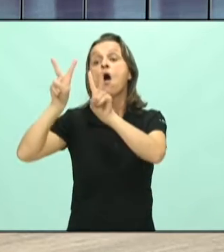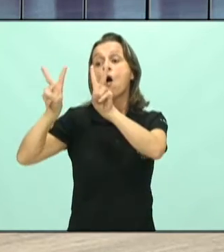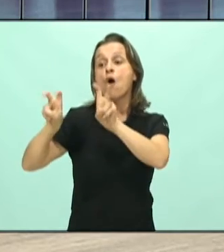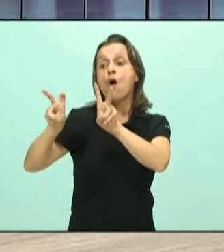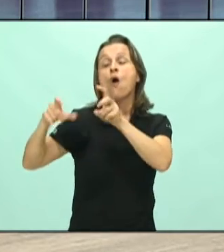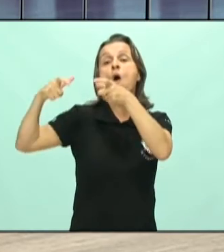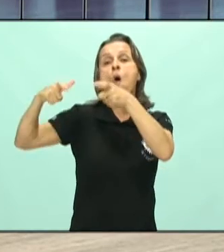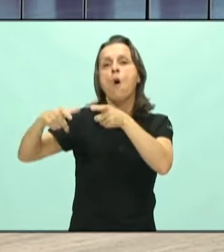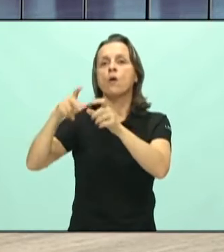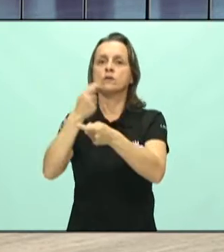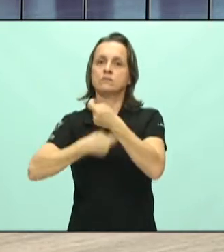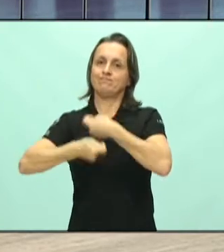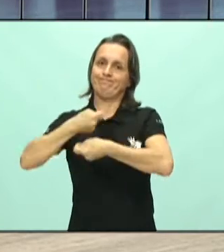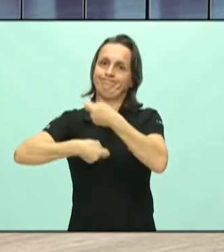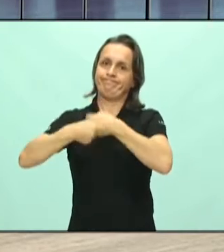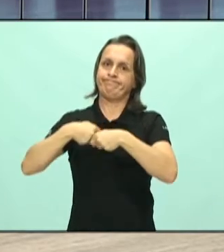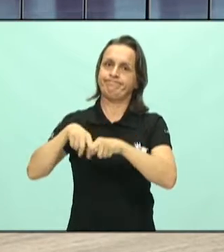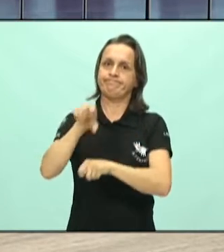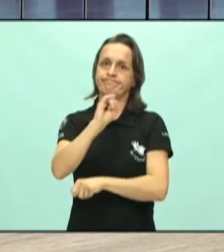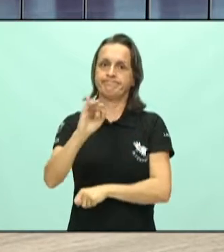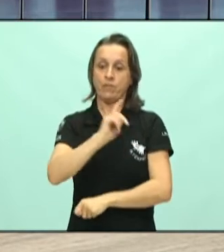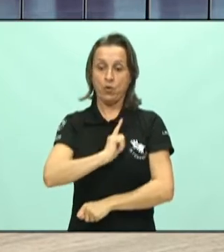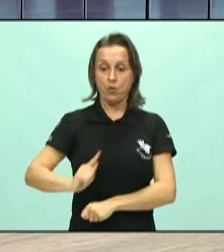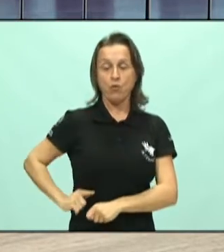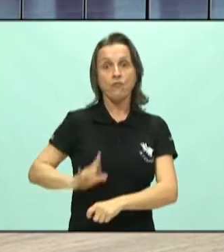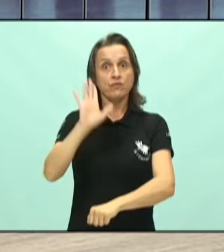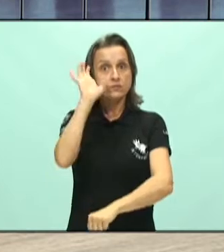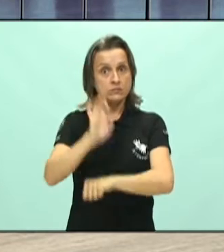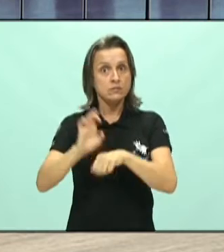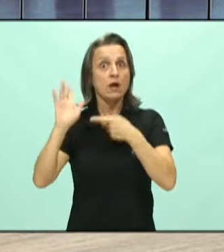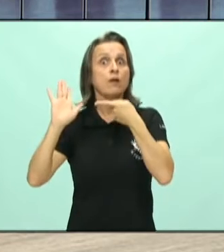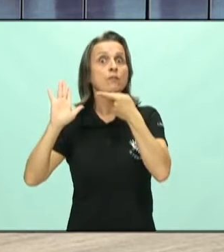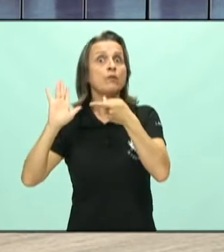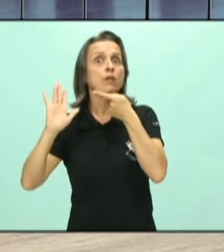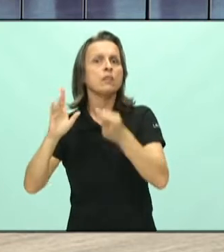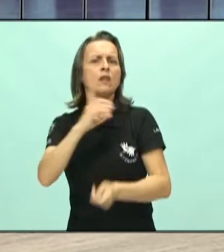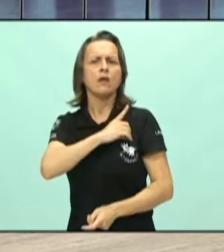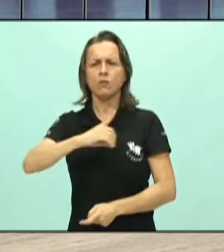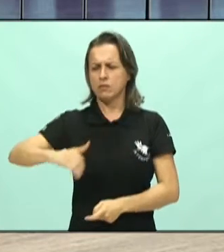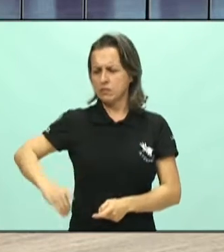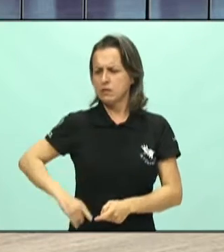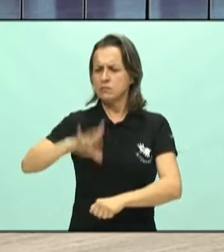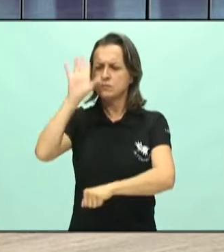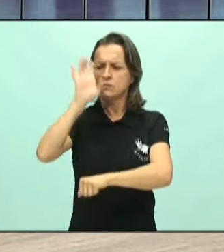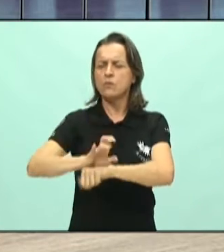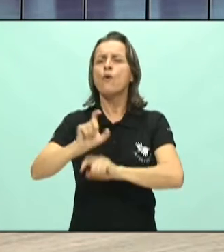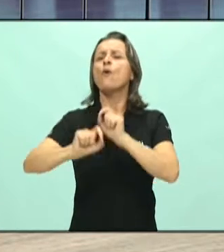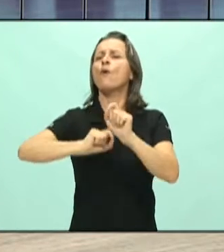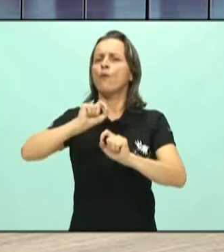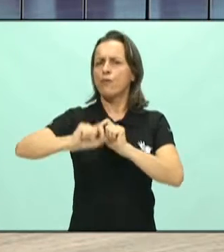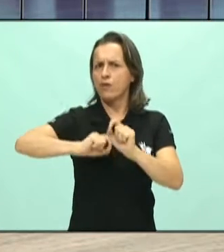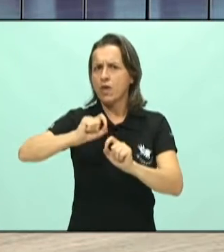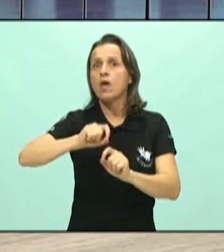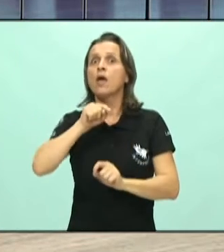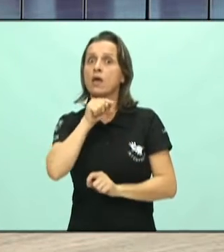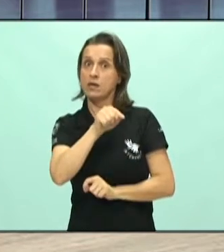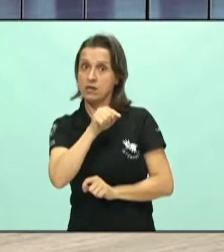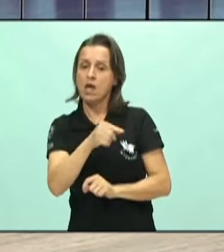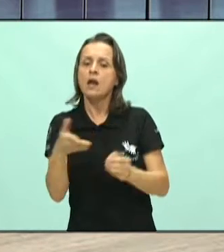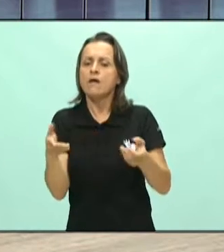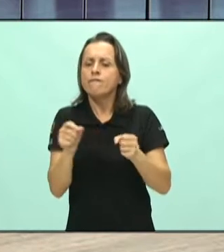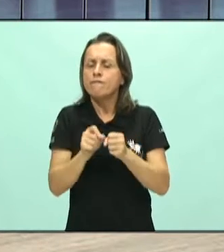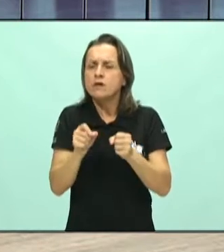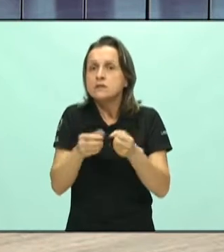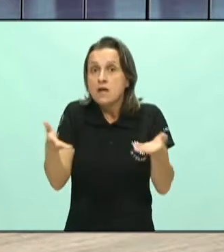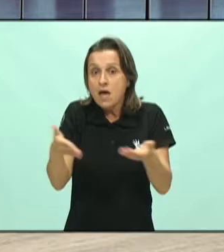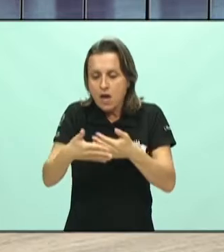O governo do Estado, ele prometeu aos deputados estaduais que ele faria, agora no mês de agosto,